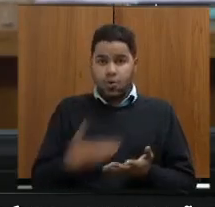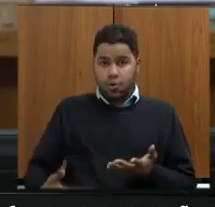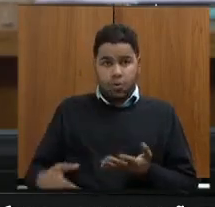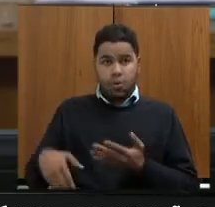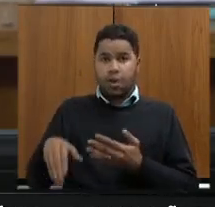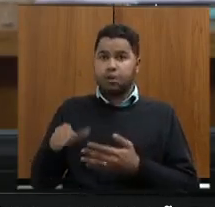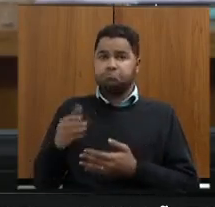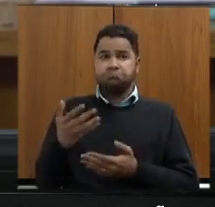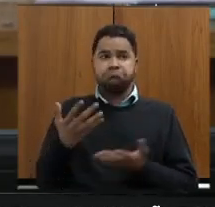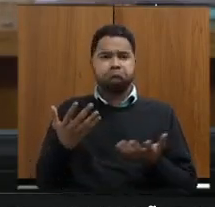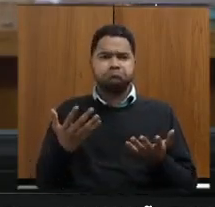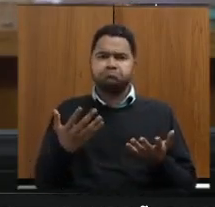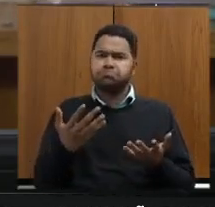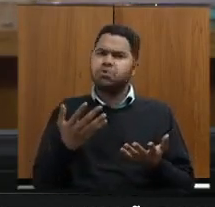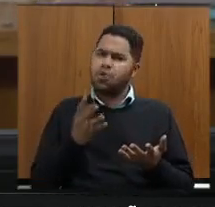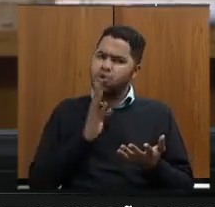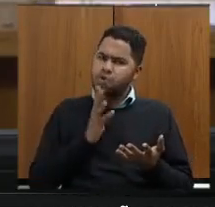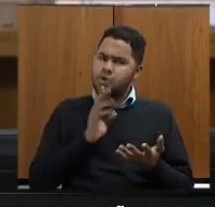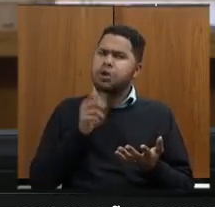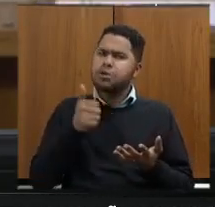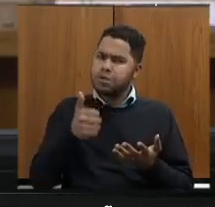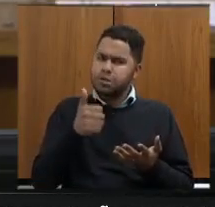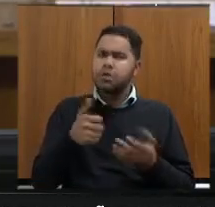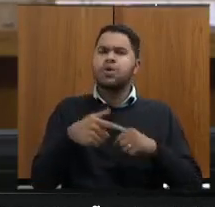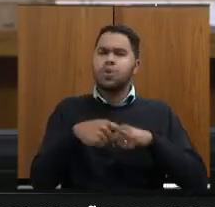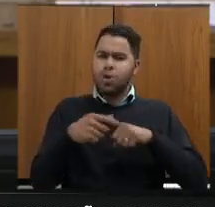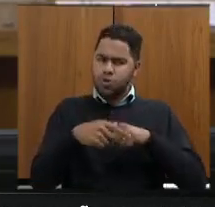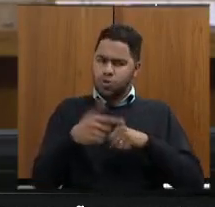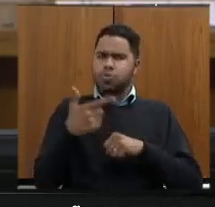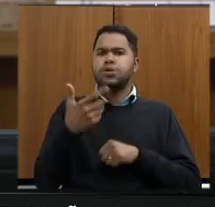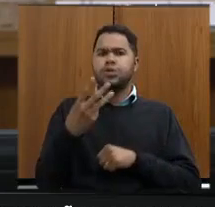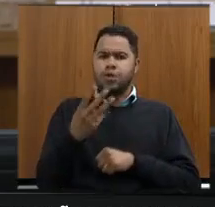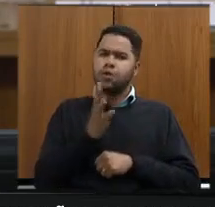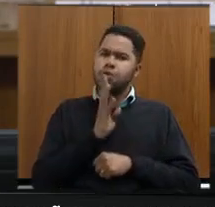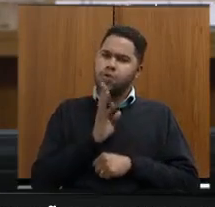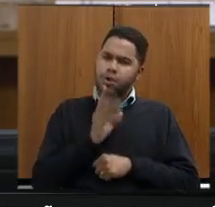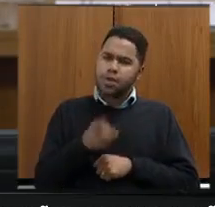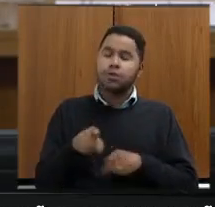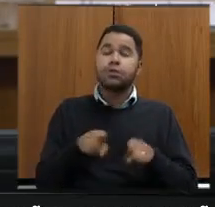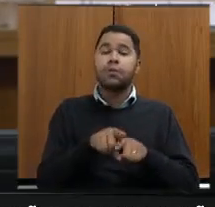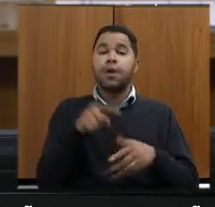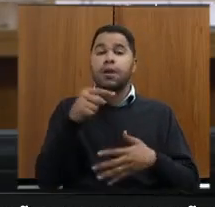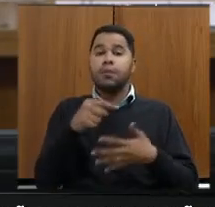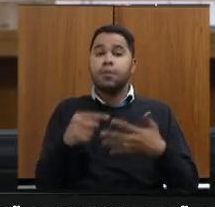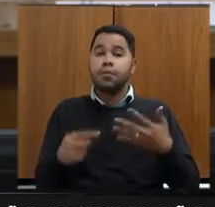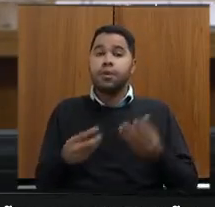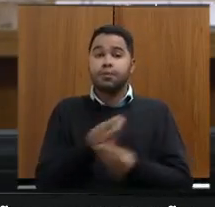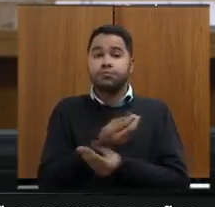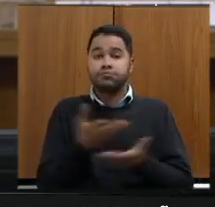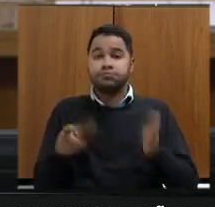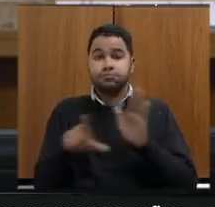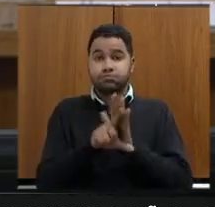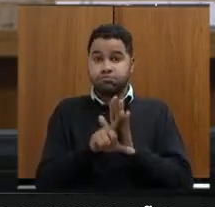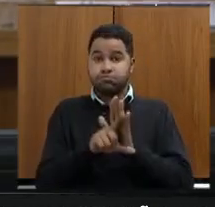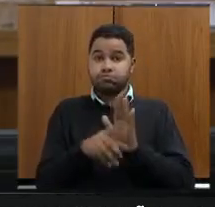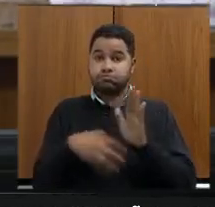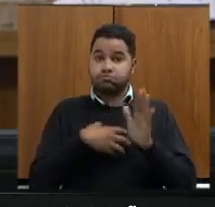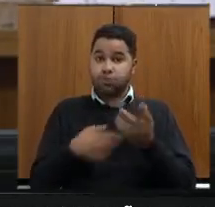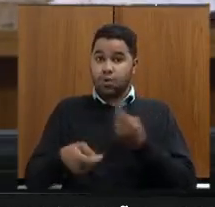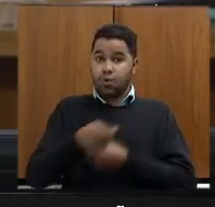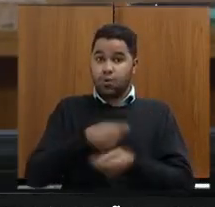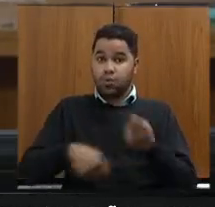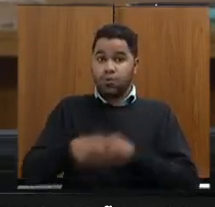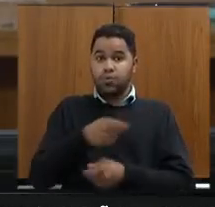do estado não desconhece de maneira alguma legislação nem o artigo 23 né Essa um dispositivo que é trazido na lei como uma forma de